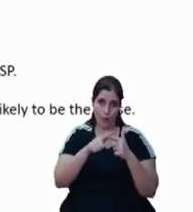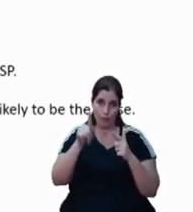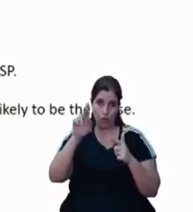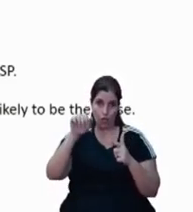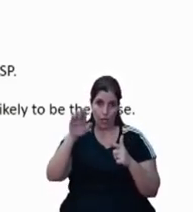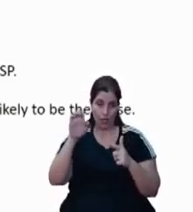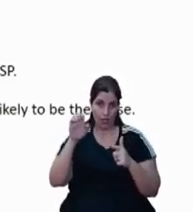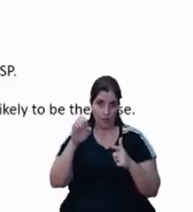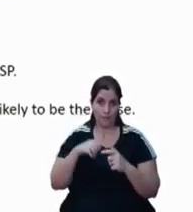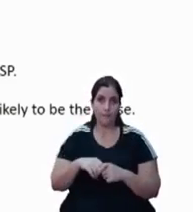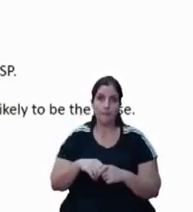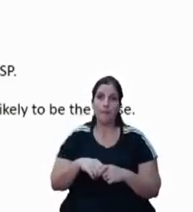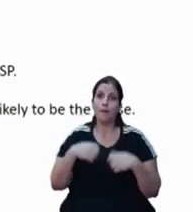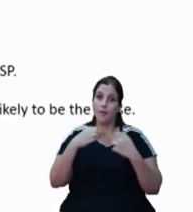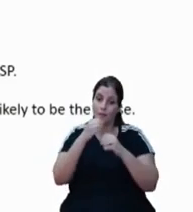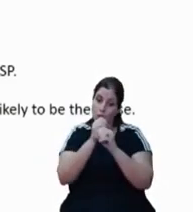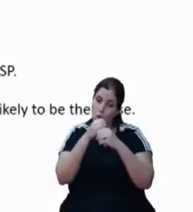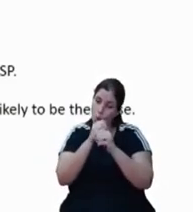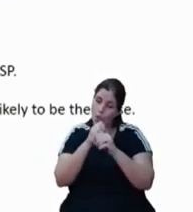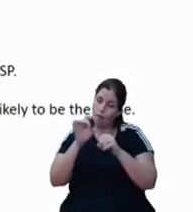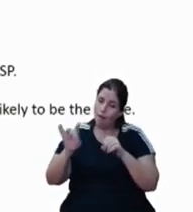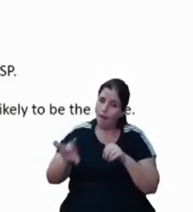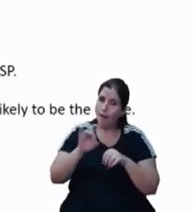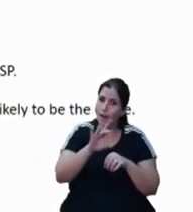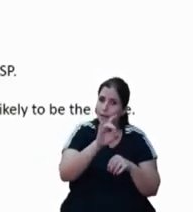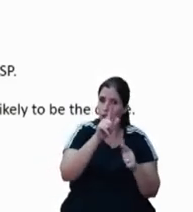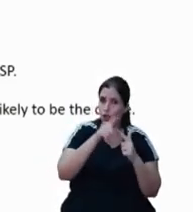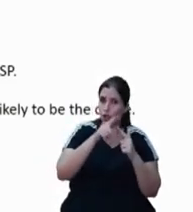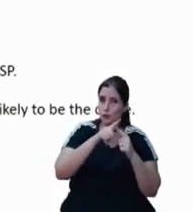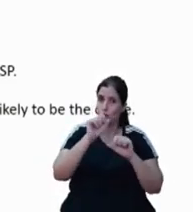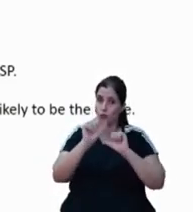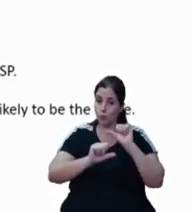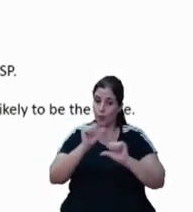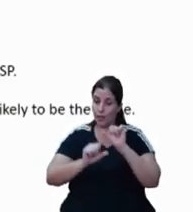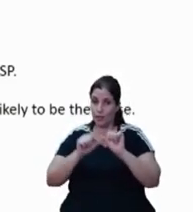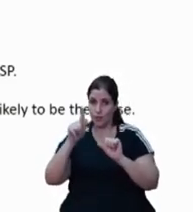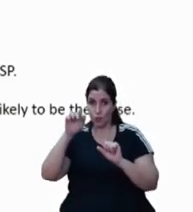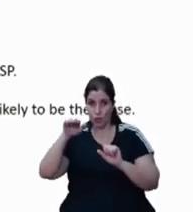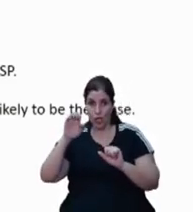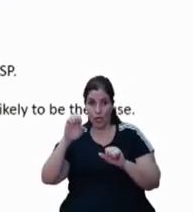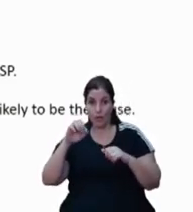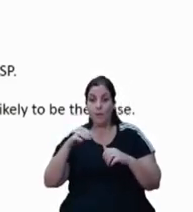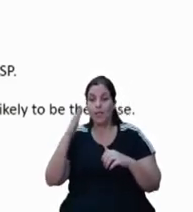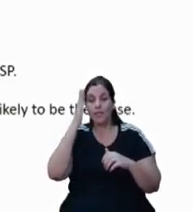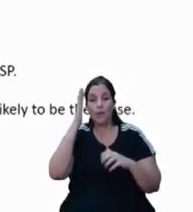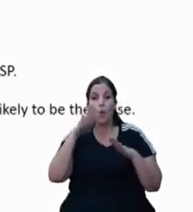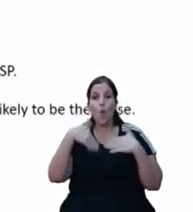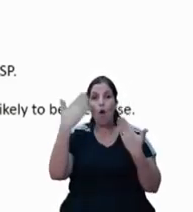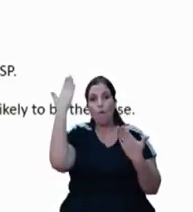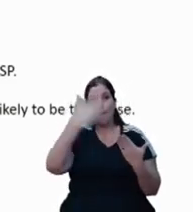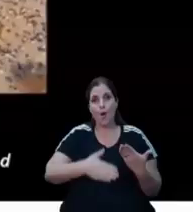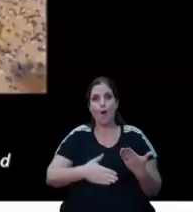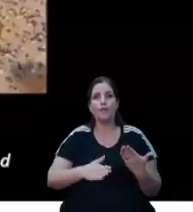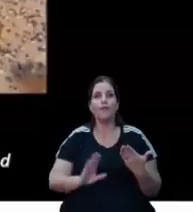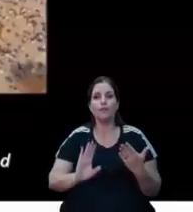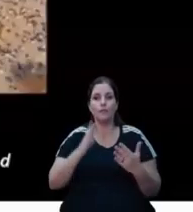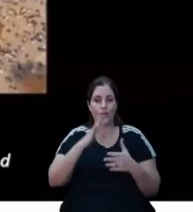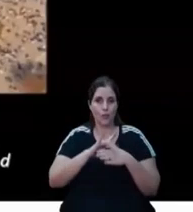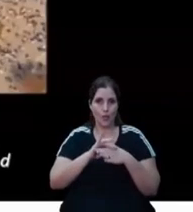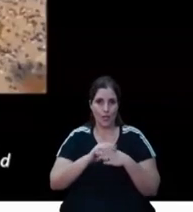vez disso, eu examinaria cuidadosamente cada mutação e veria se uma ou outra seria mais provável de ser a causa.